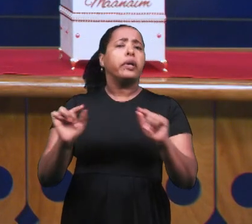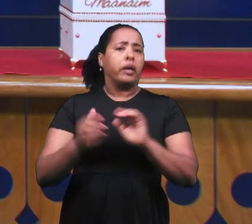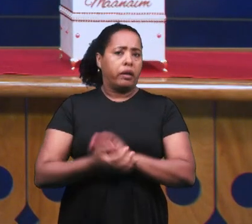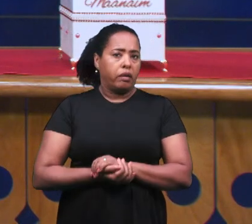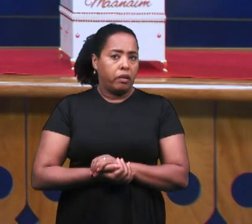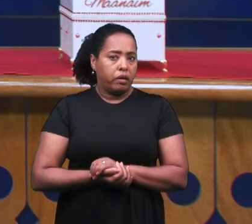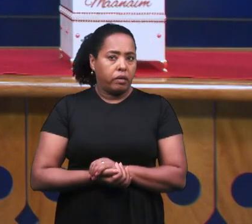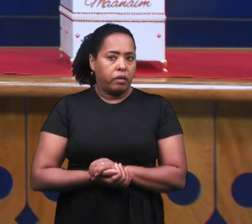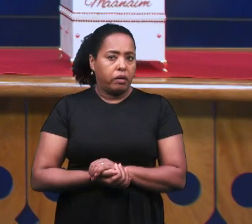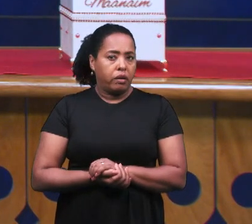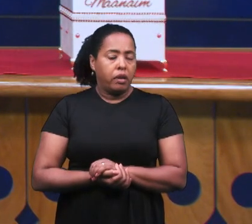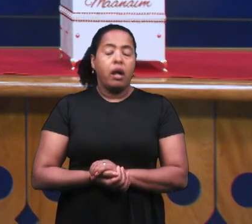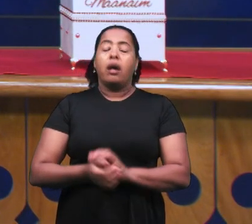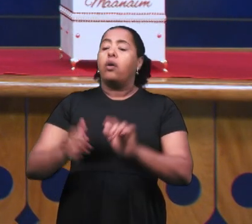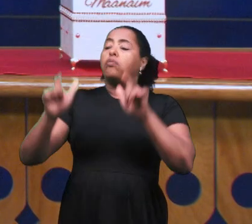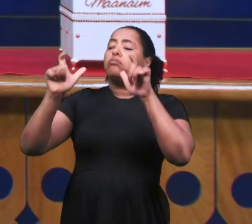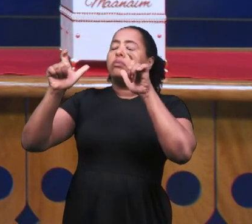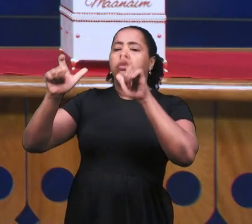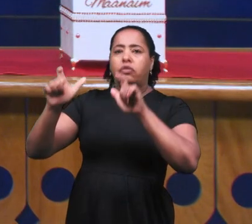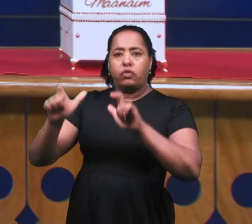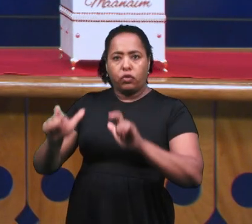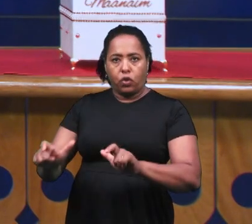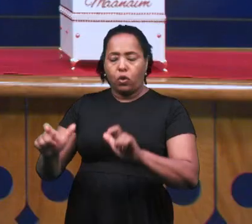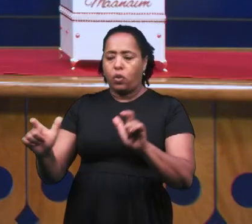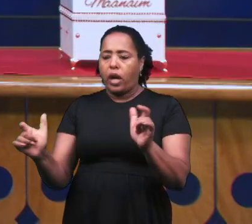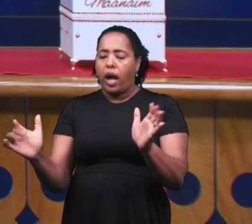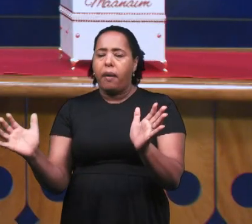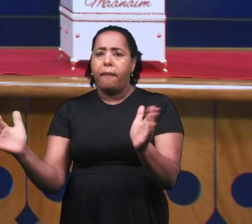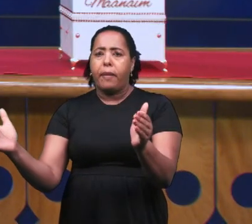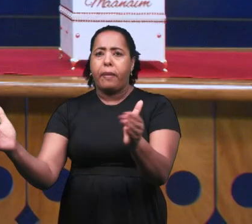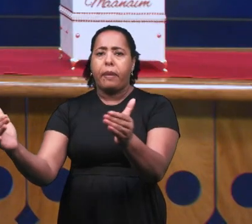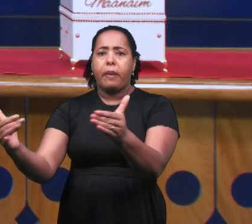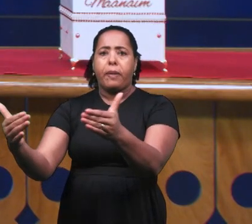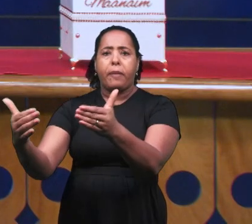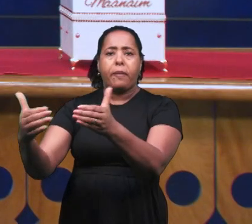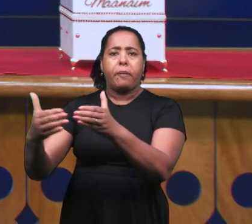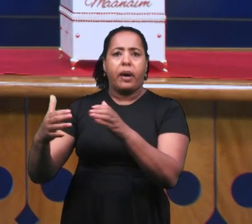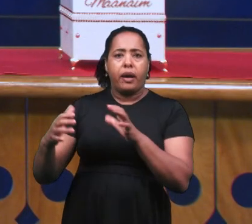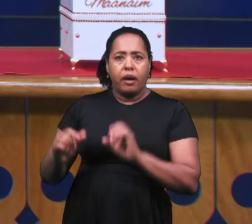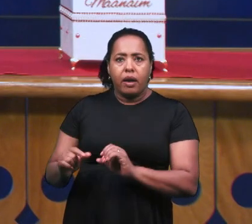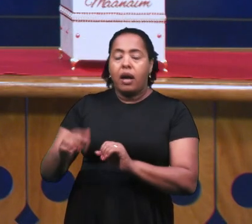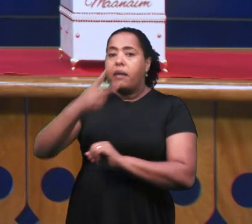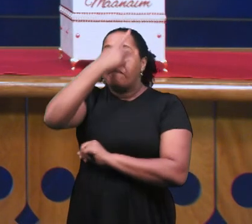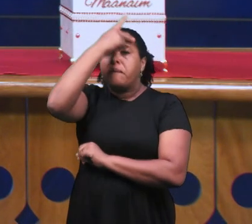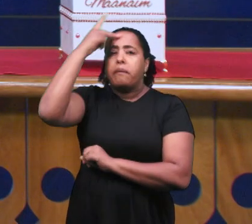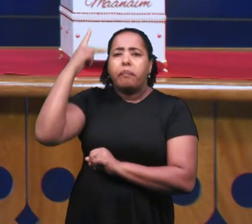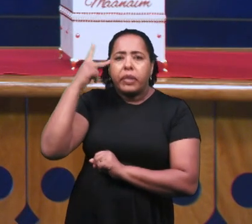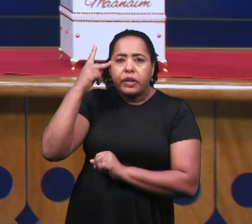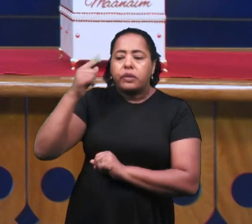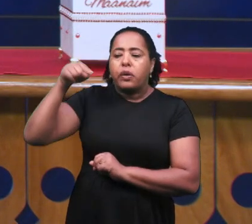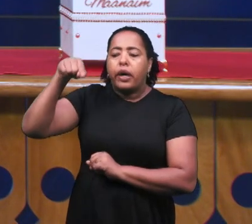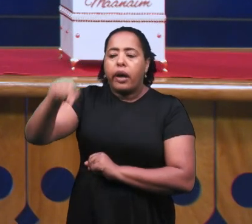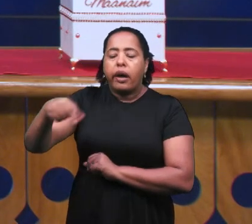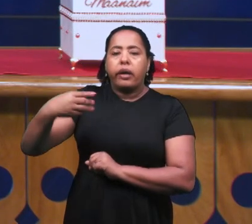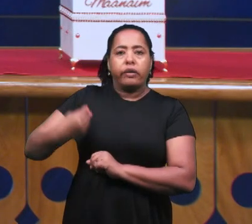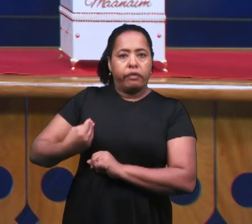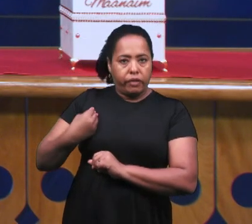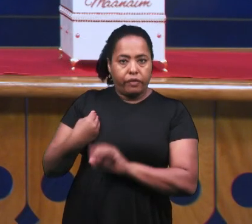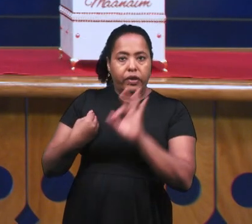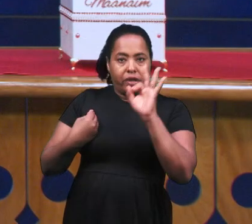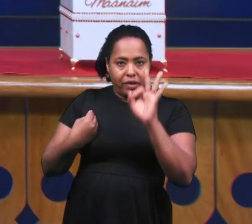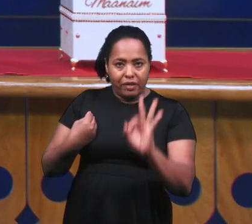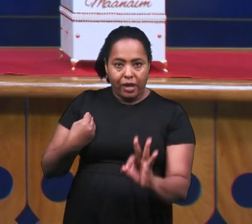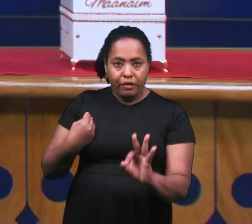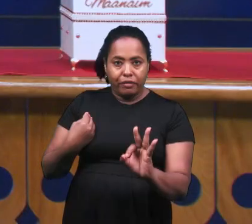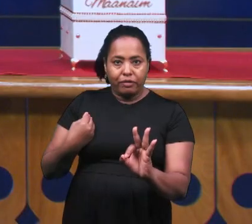é o lugar de ajuntamento. É o lugar onde as pessoas vivem. É